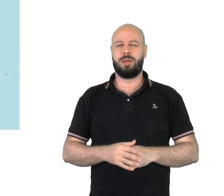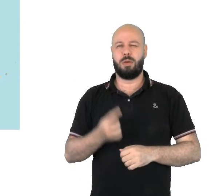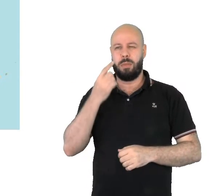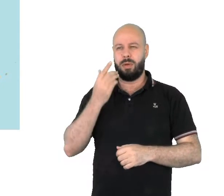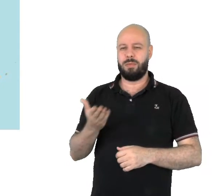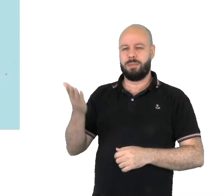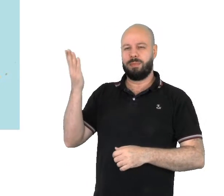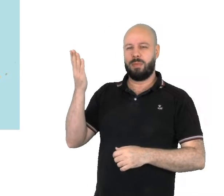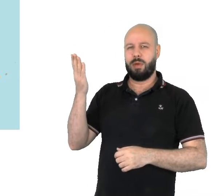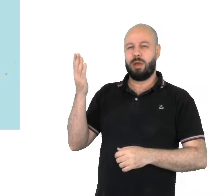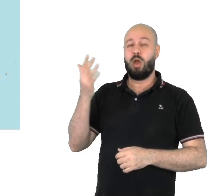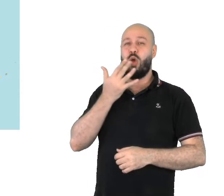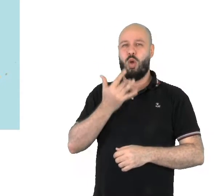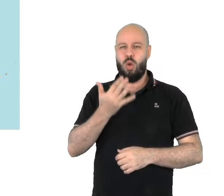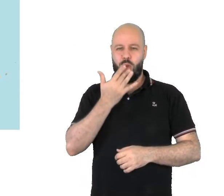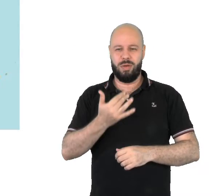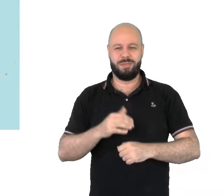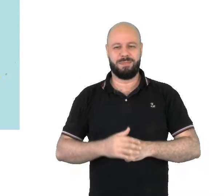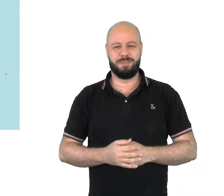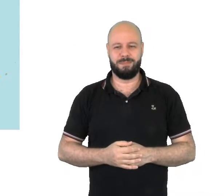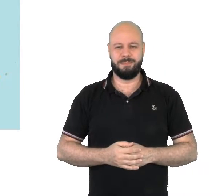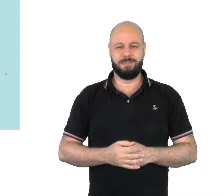como ele está coloridinho.